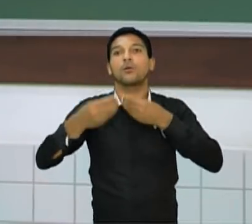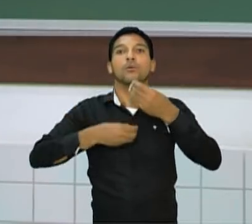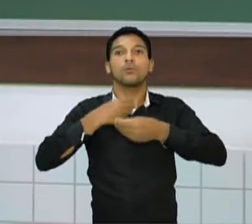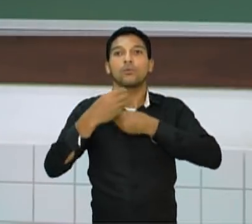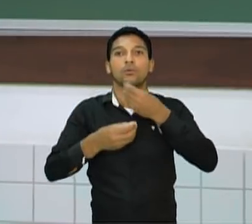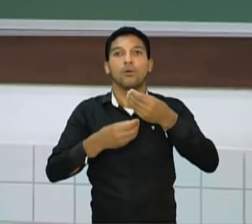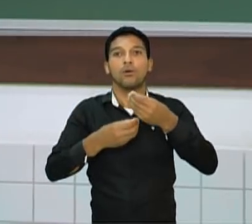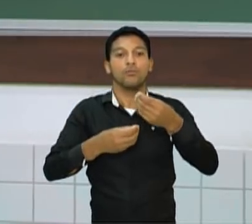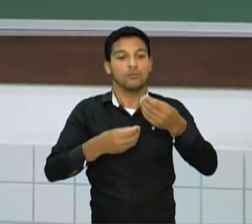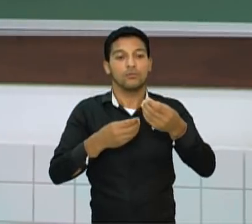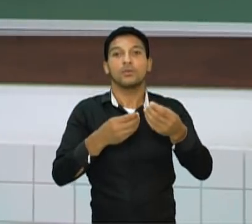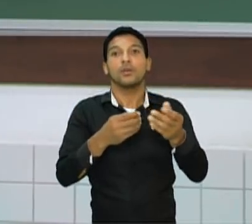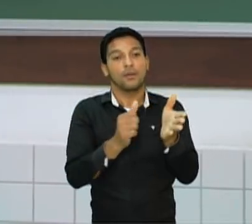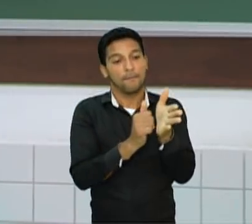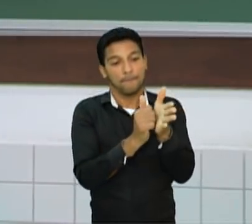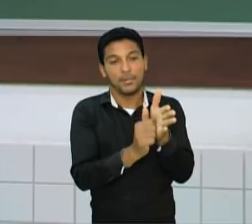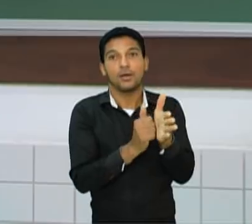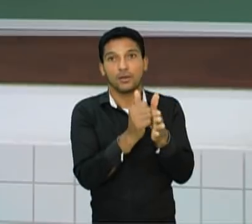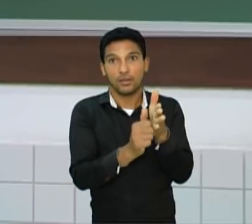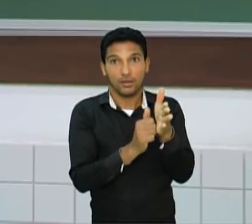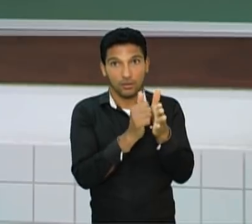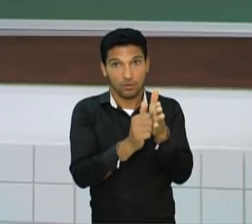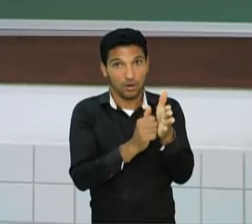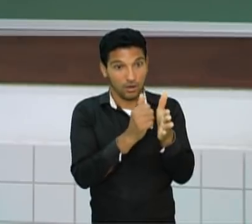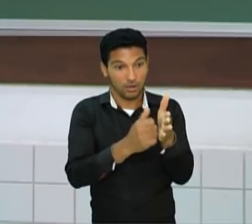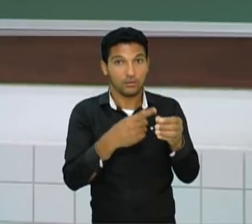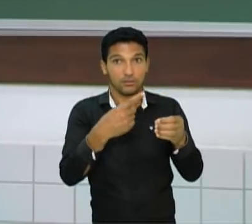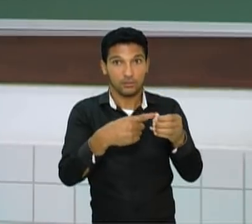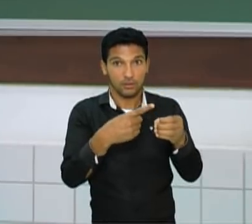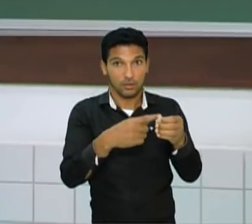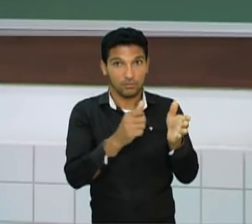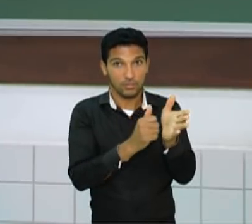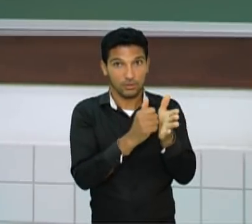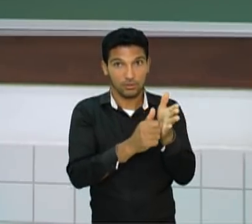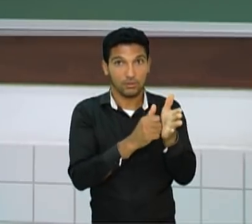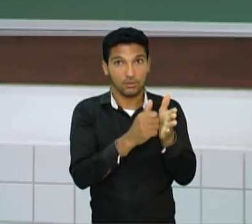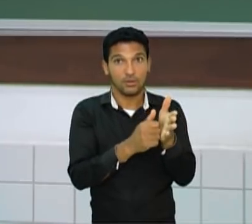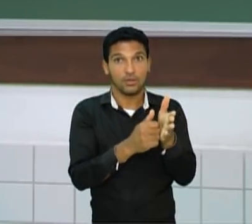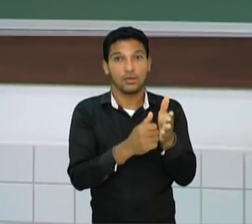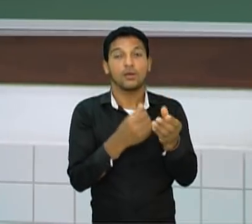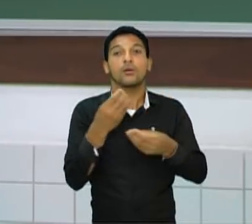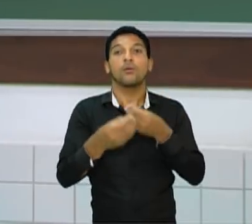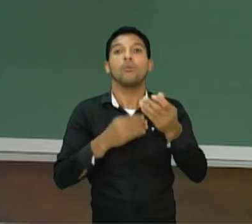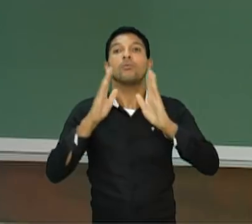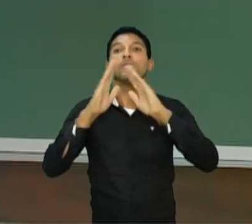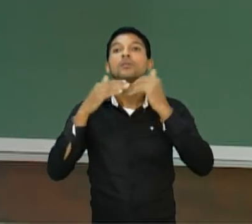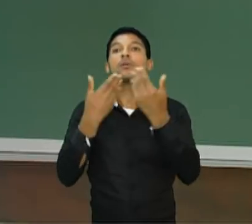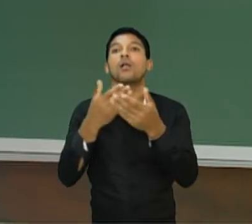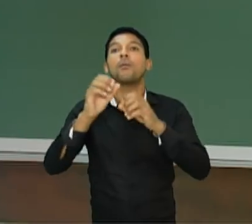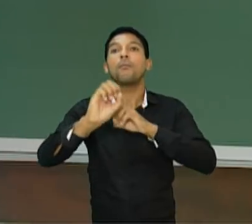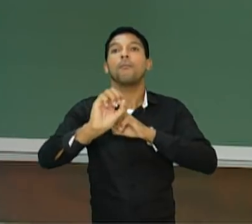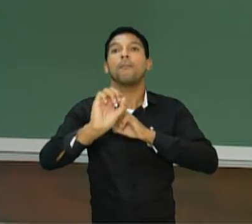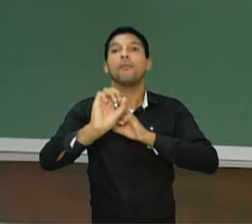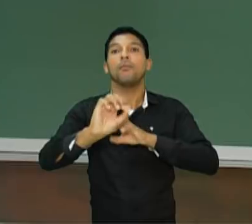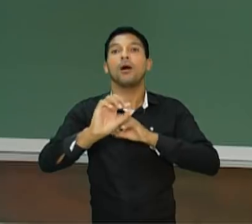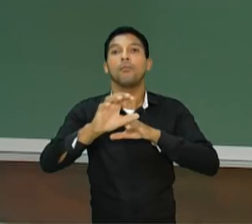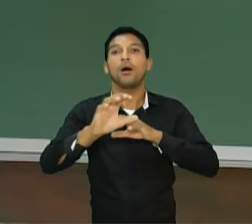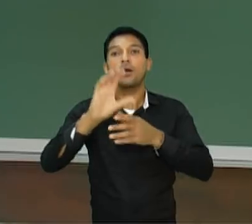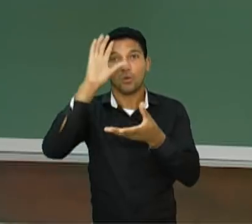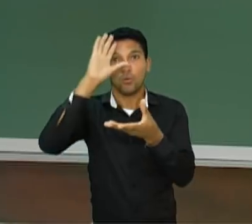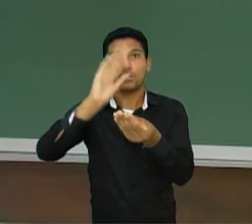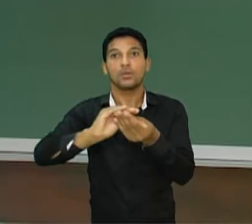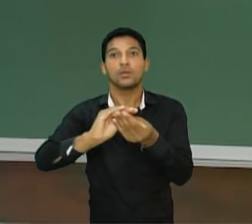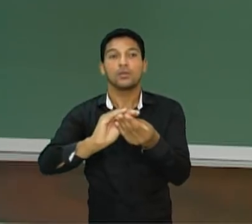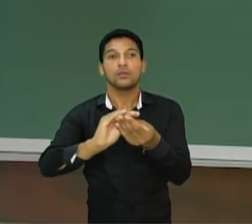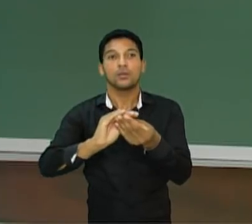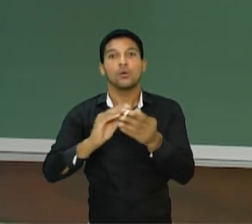no período imperial. Veja que fizemos a transição do colonial para o imperial, ok? E compreender a educação já no